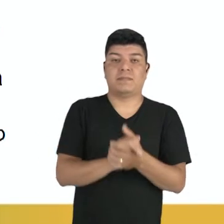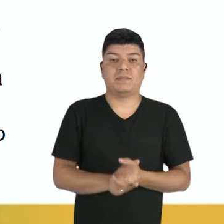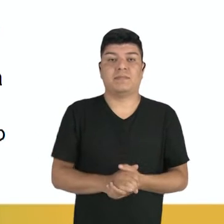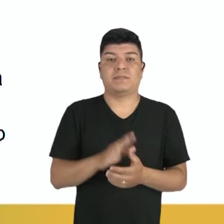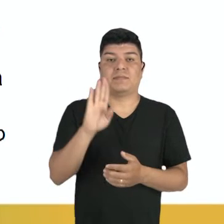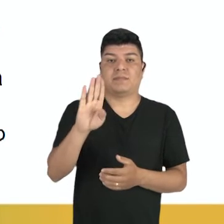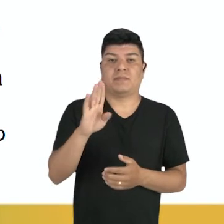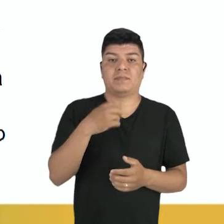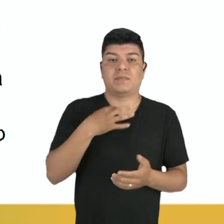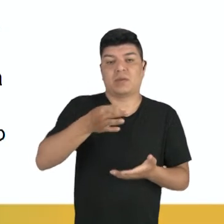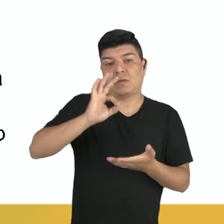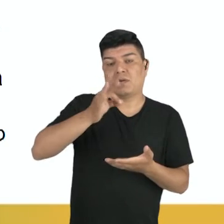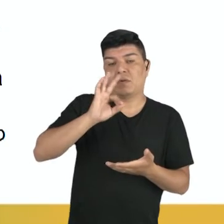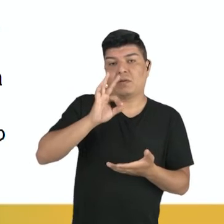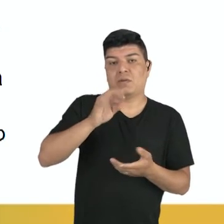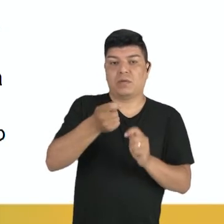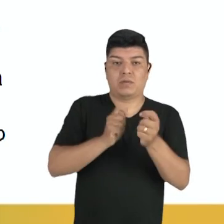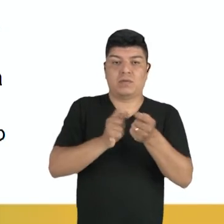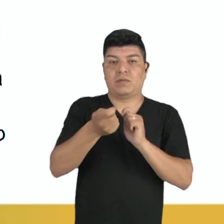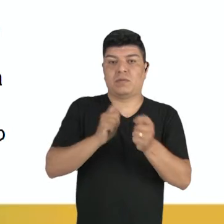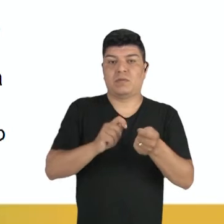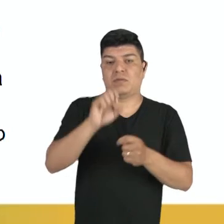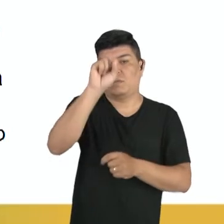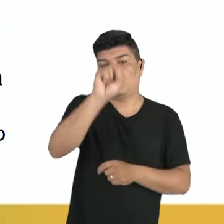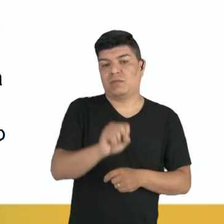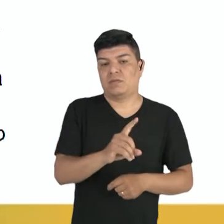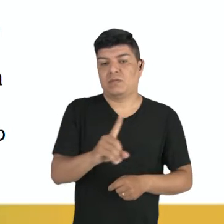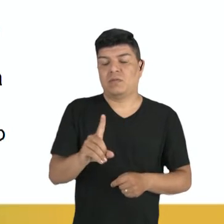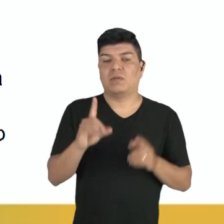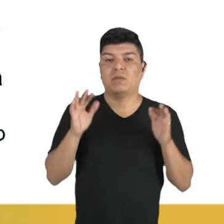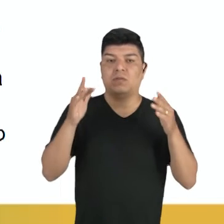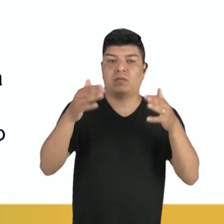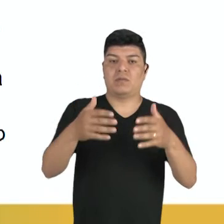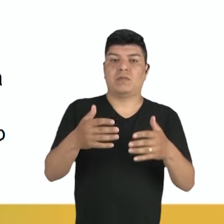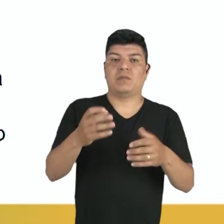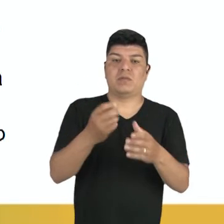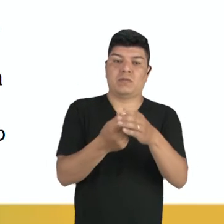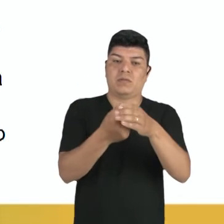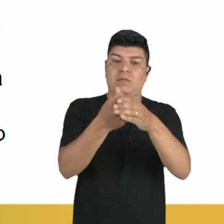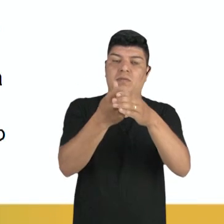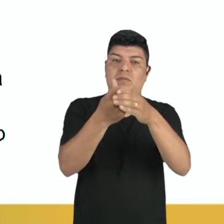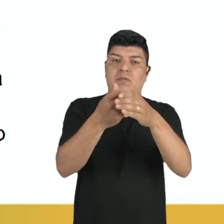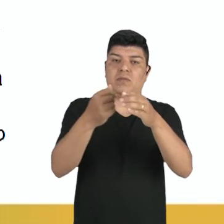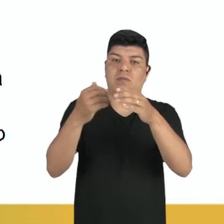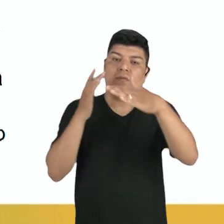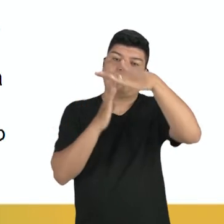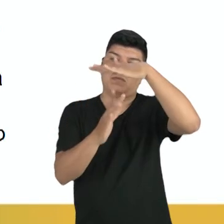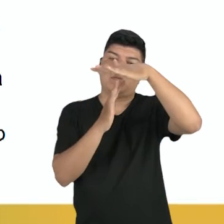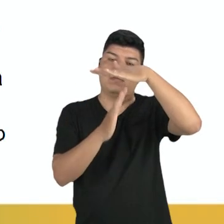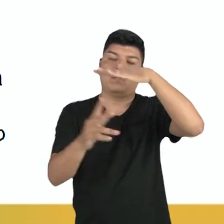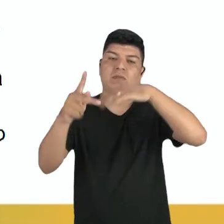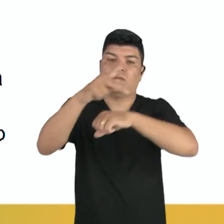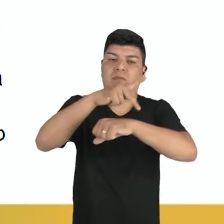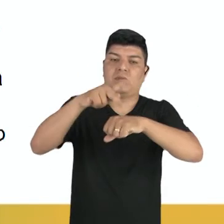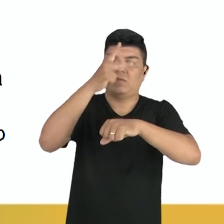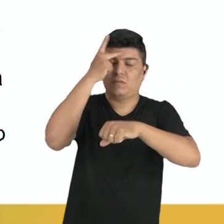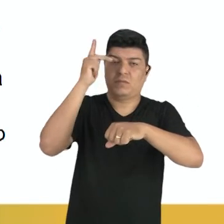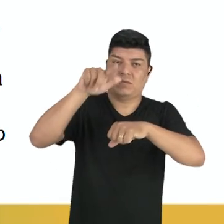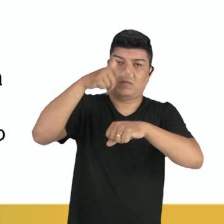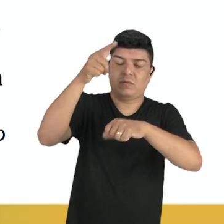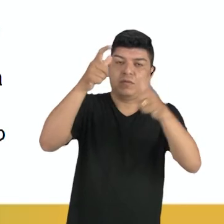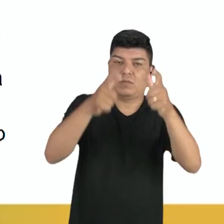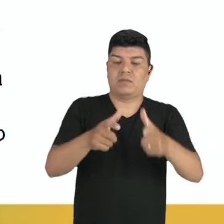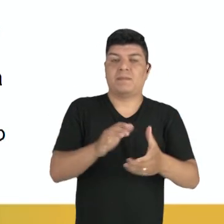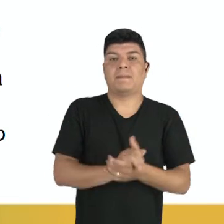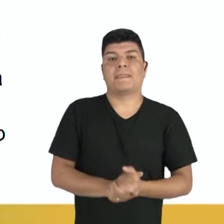o domínio da cafeicultura no Sudeste, a consequente acumulação de capital e a imigração estrangeira que se dirigiu para essa